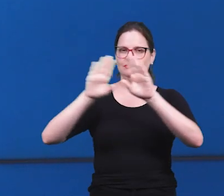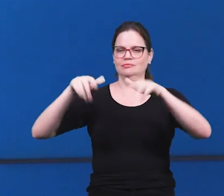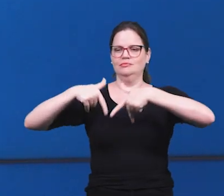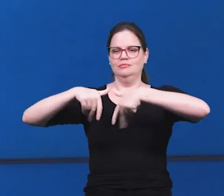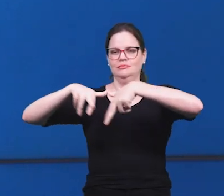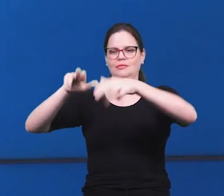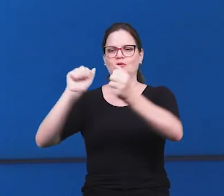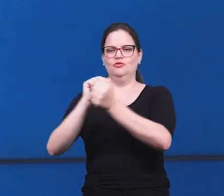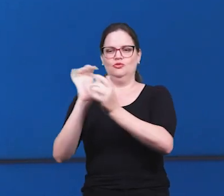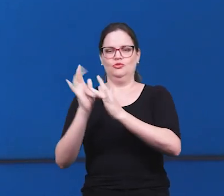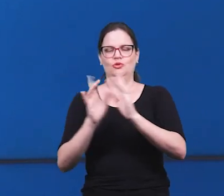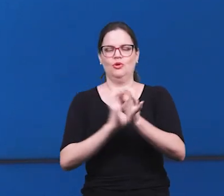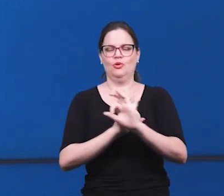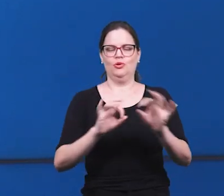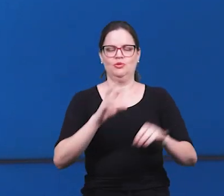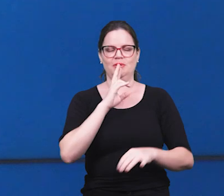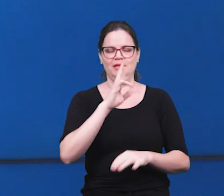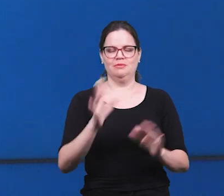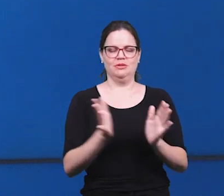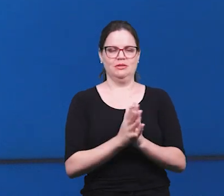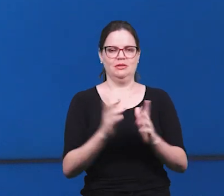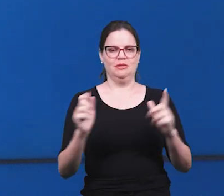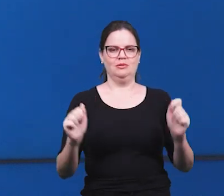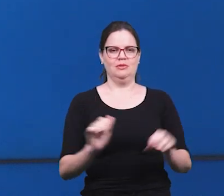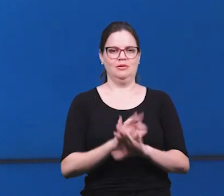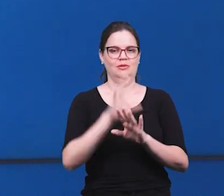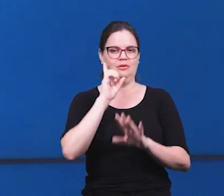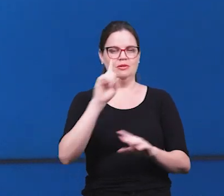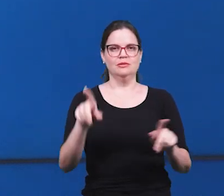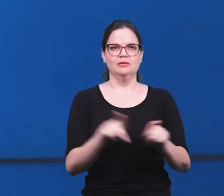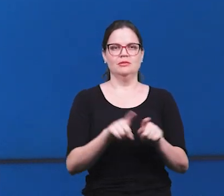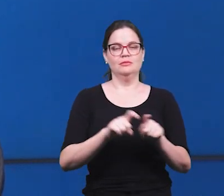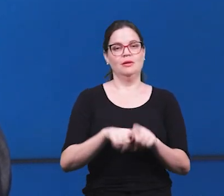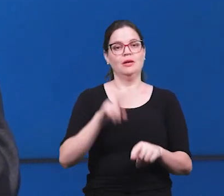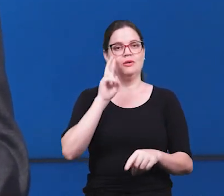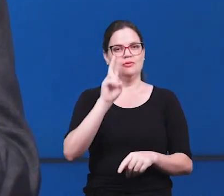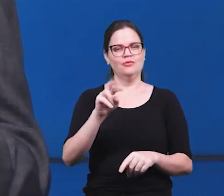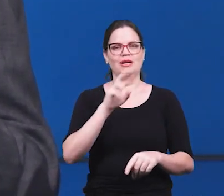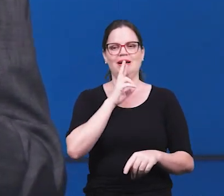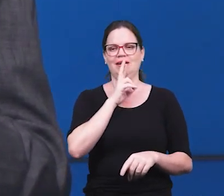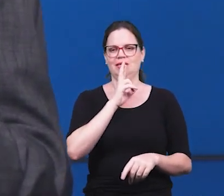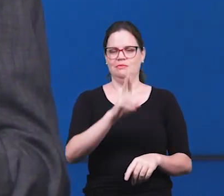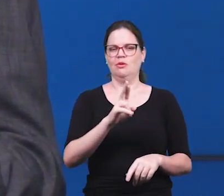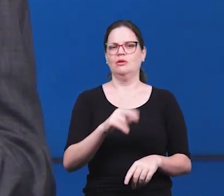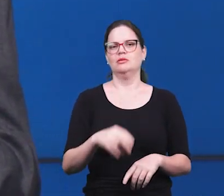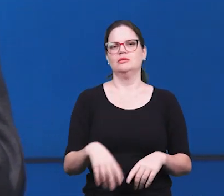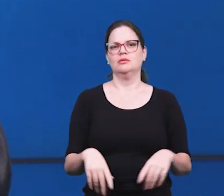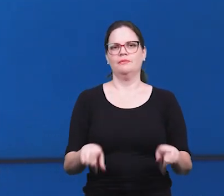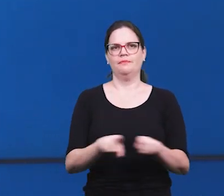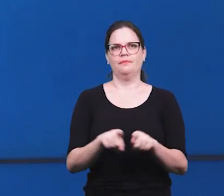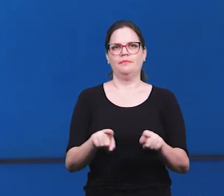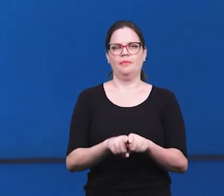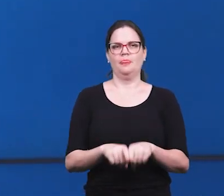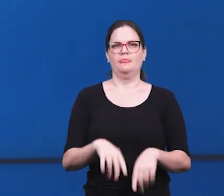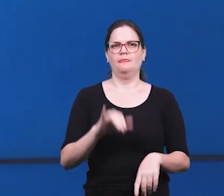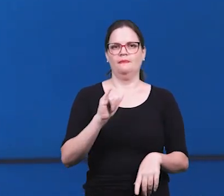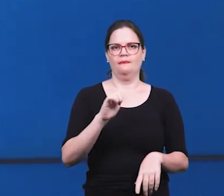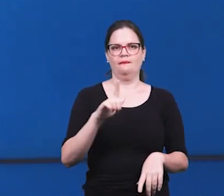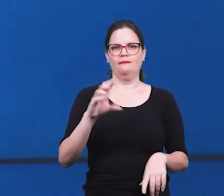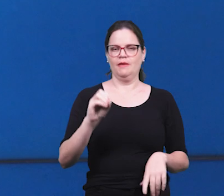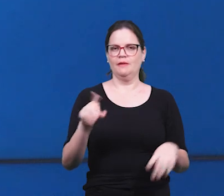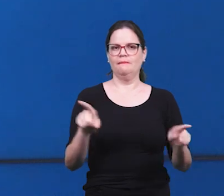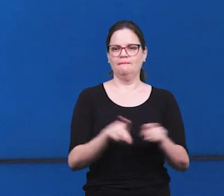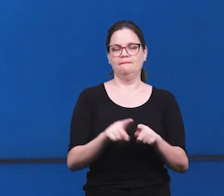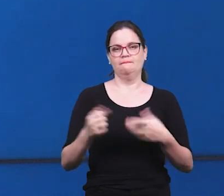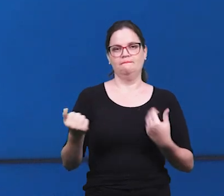com Jesus. Muito bem respondido, glória a Deus. Eu fiquei feliz também com a resposta dada pelo nosso irmão, o